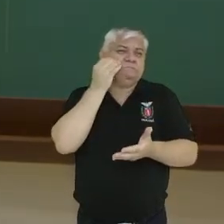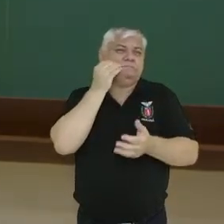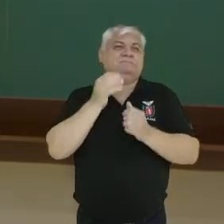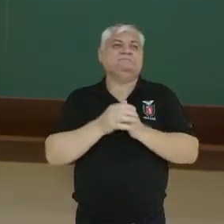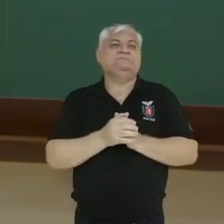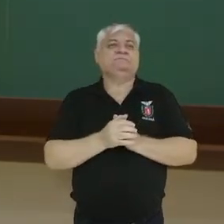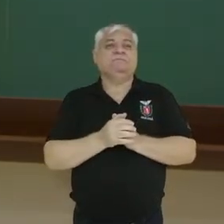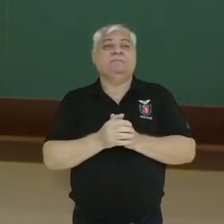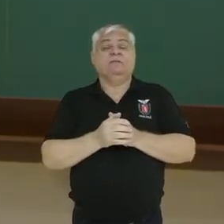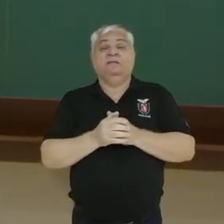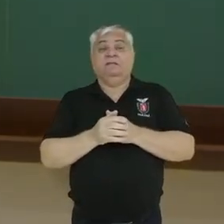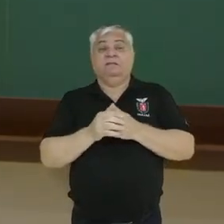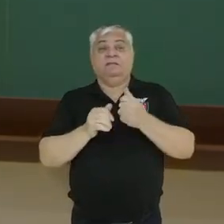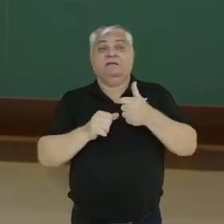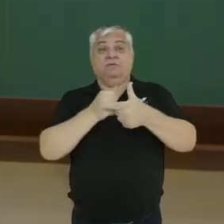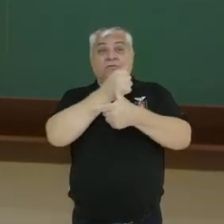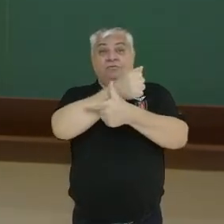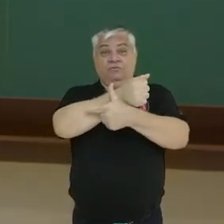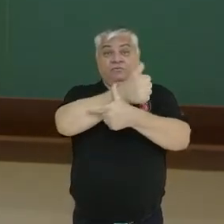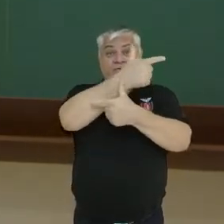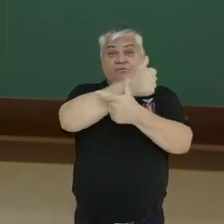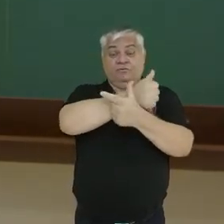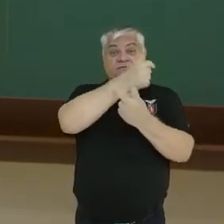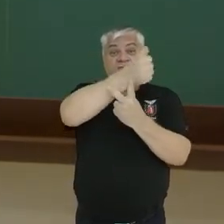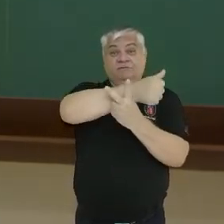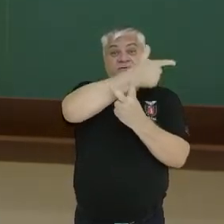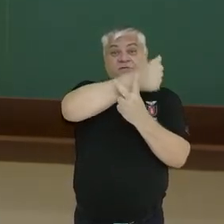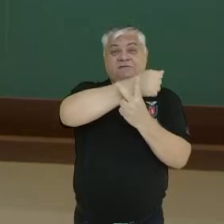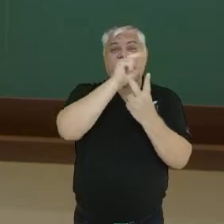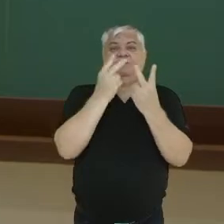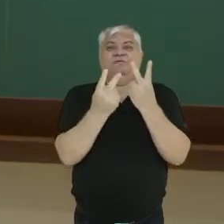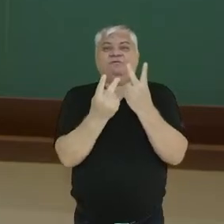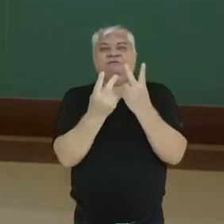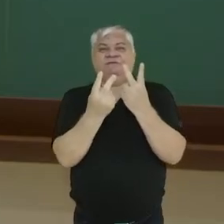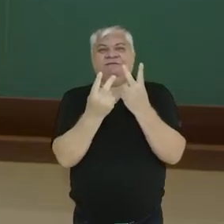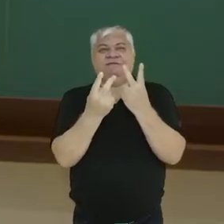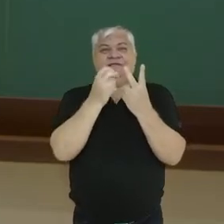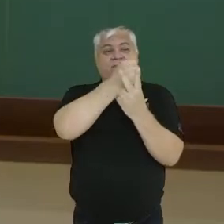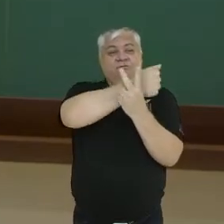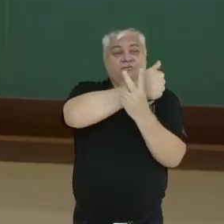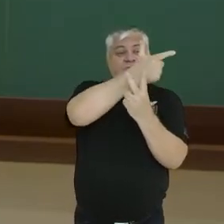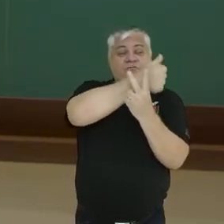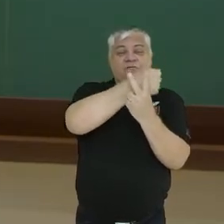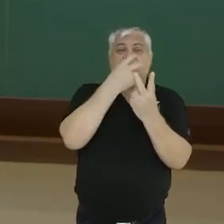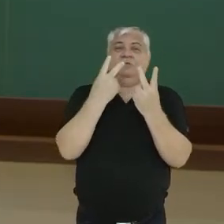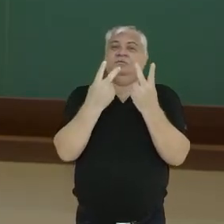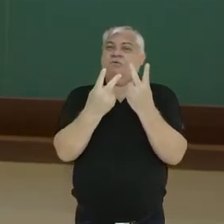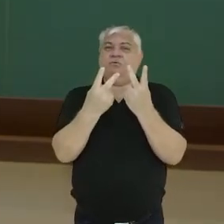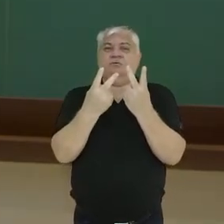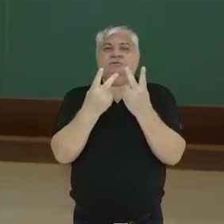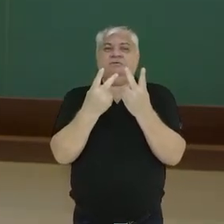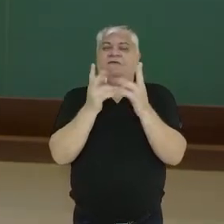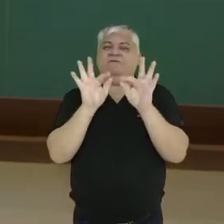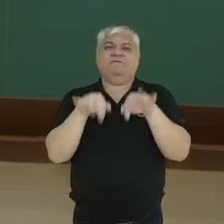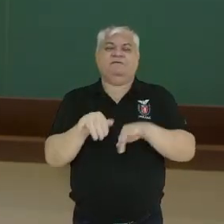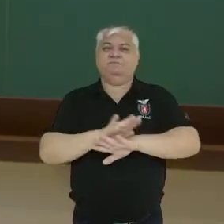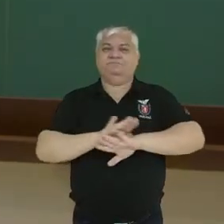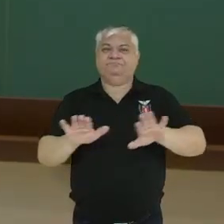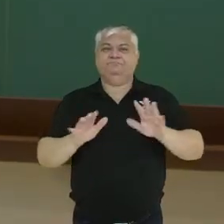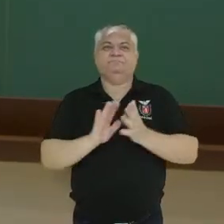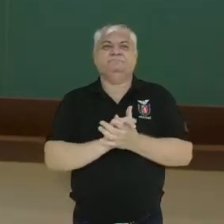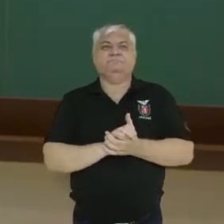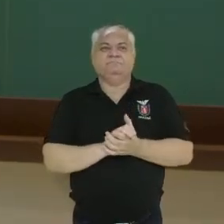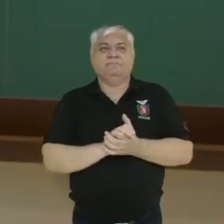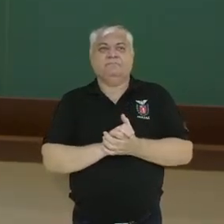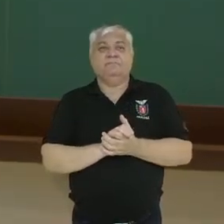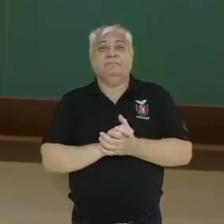bom? Então, ele dá o quê? 12 raiz de 2 simplificado apenas, porque a raiz a gente não consegue se livrar dela.